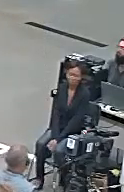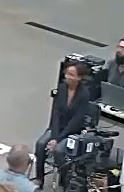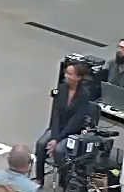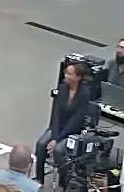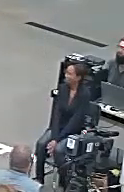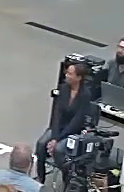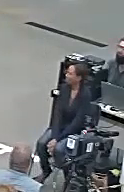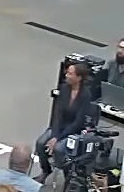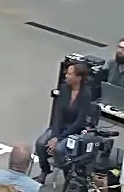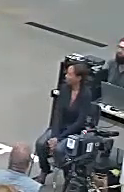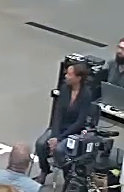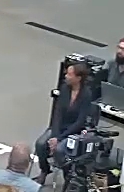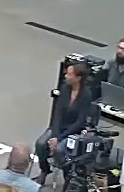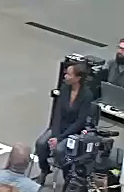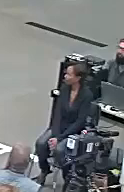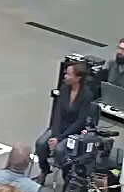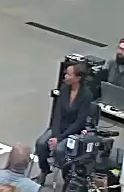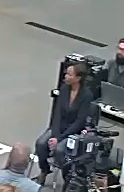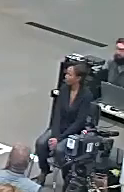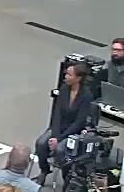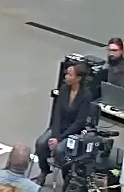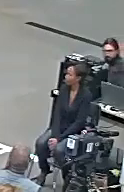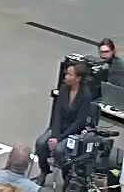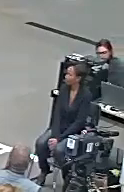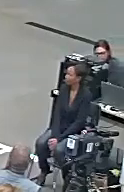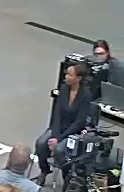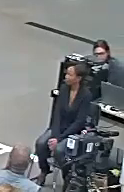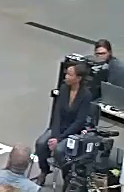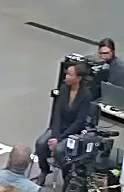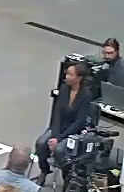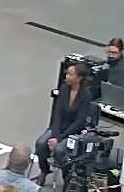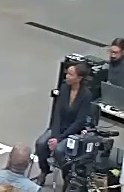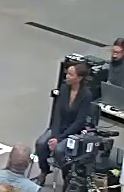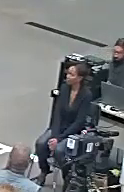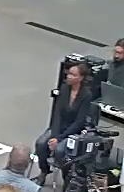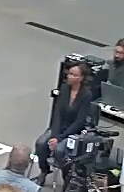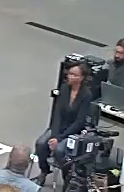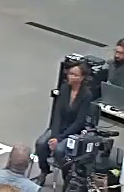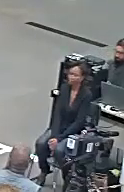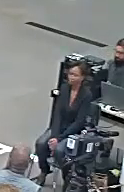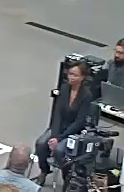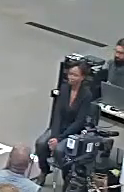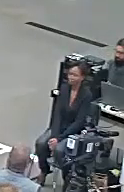entendeu então assim não pensaram nisso Obrigada viu agradeço